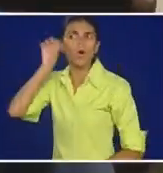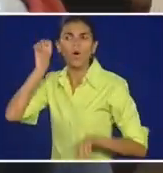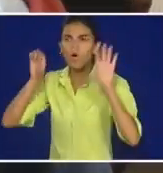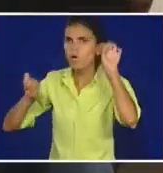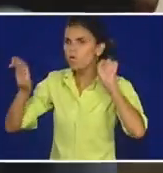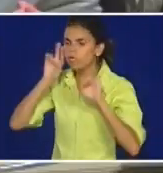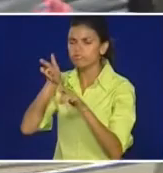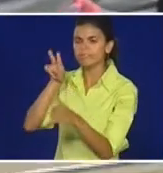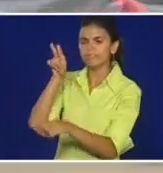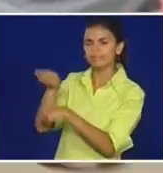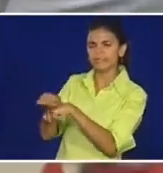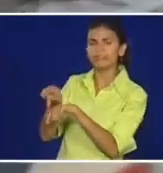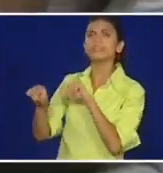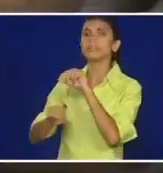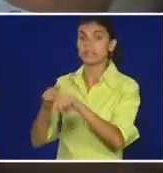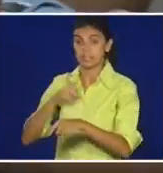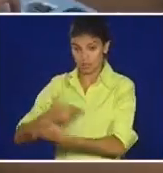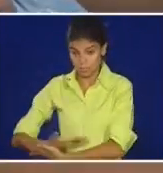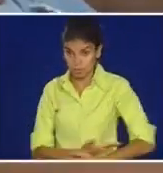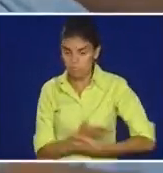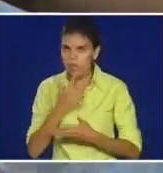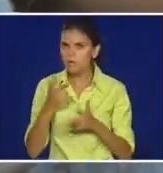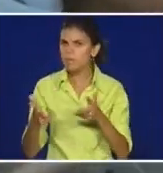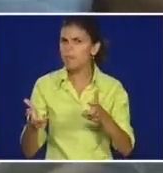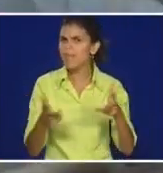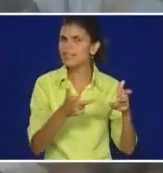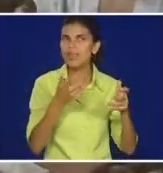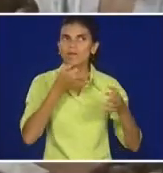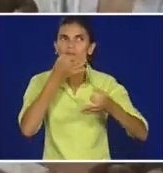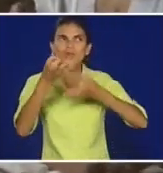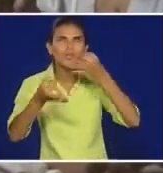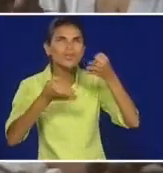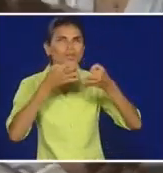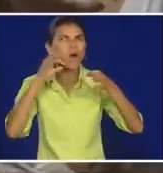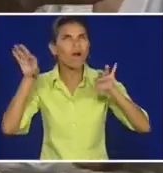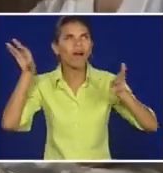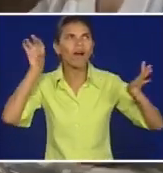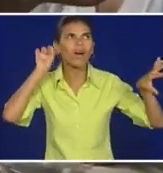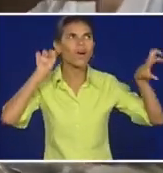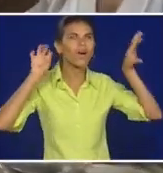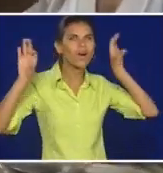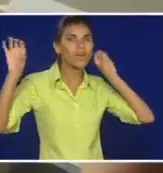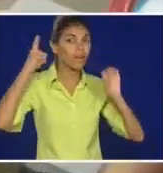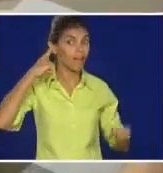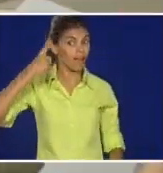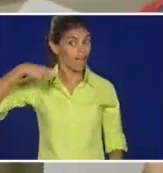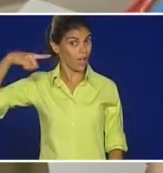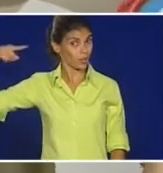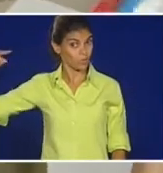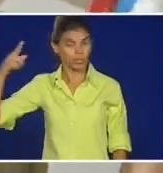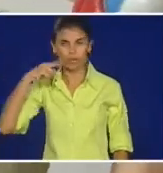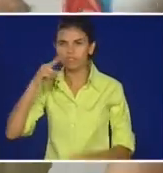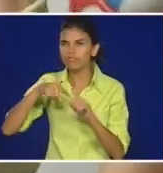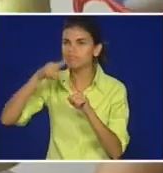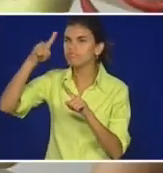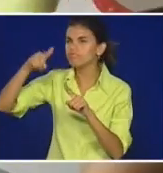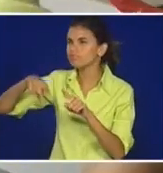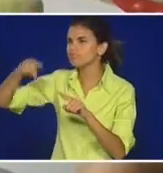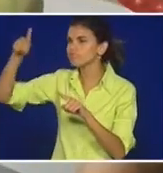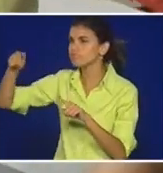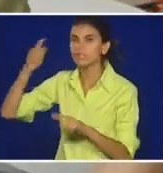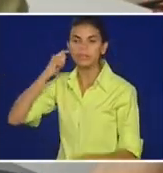auditivo é observado. Os bebês são capazes de notar mesmo os mais suaves ruídos. A audiometria